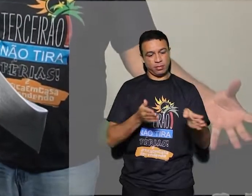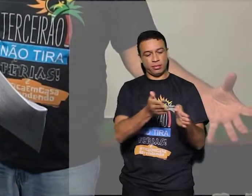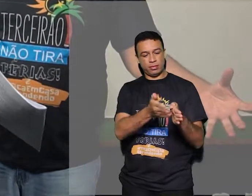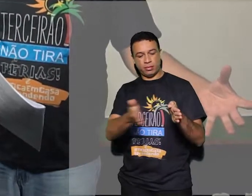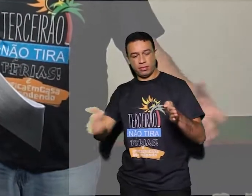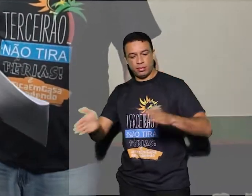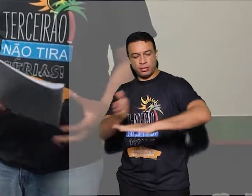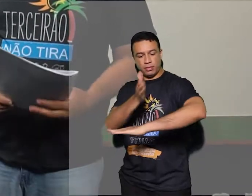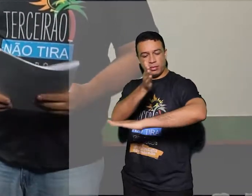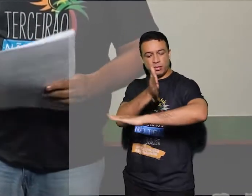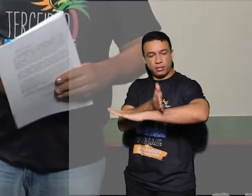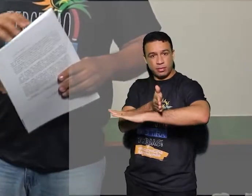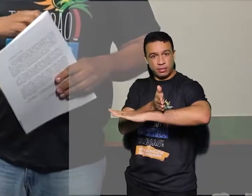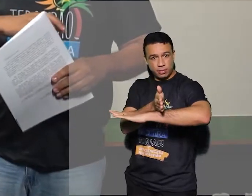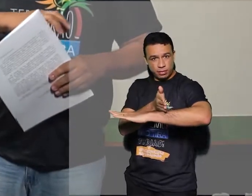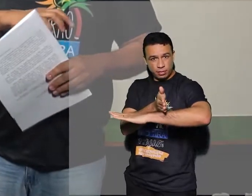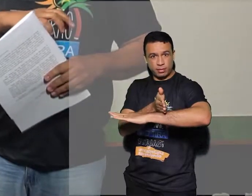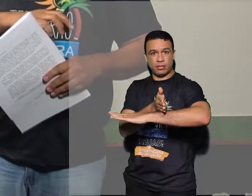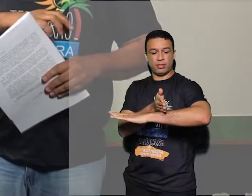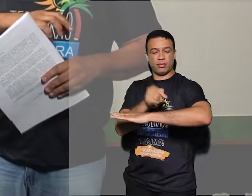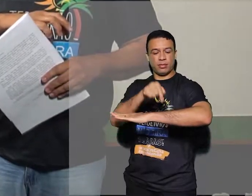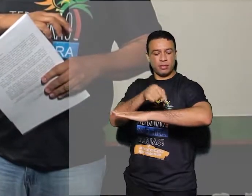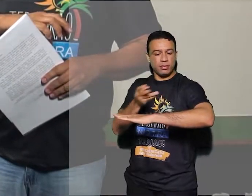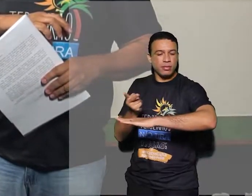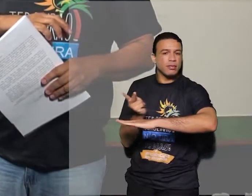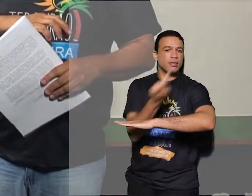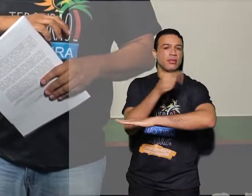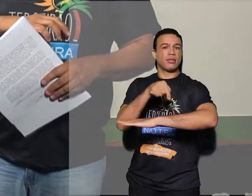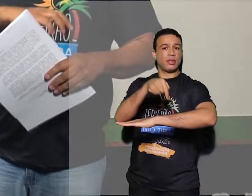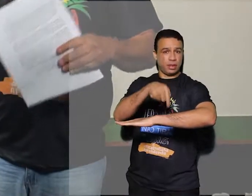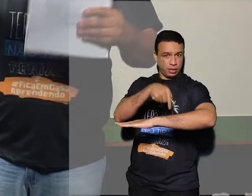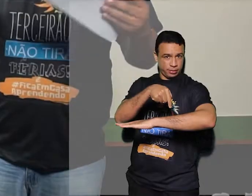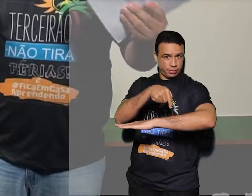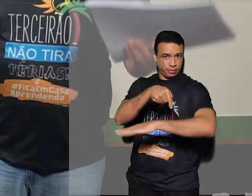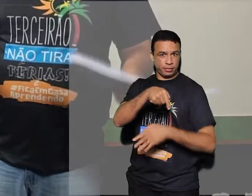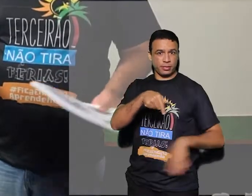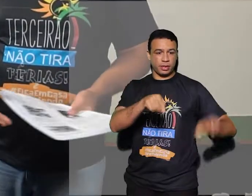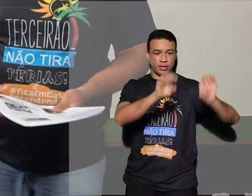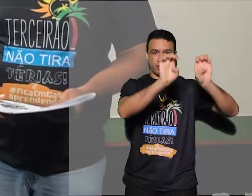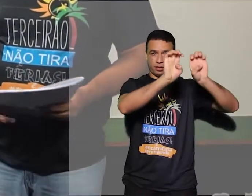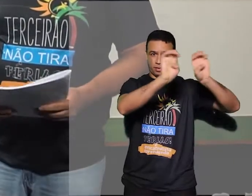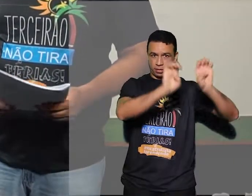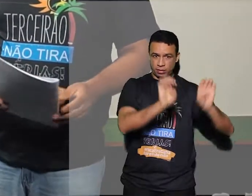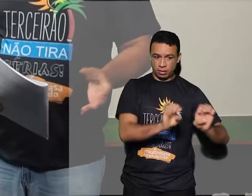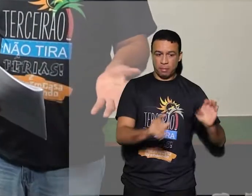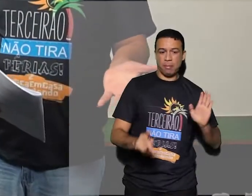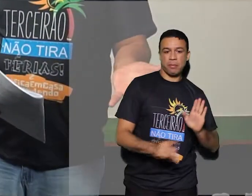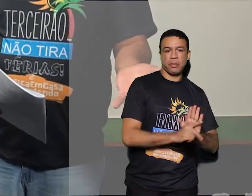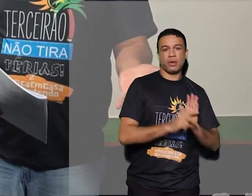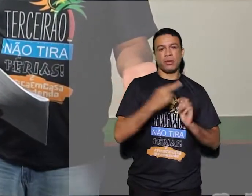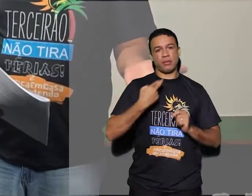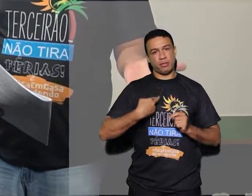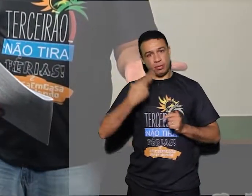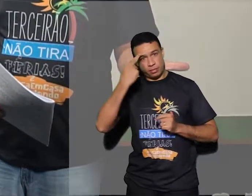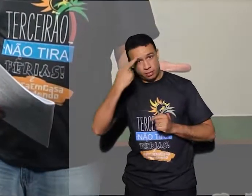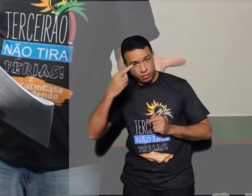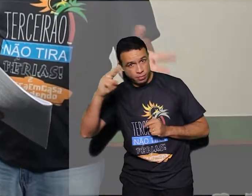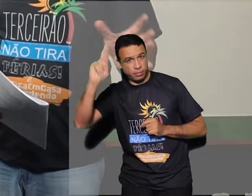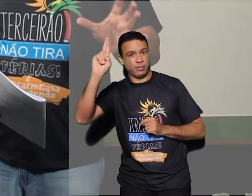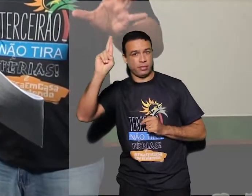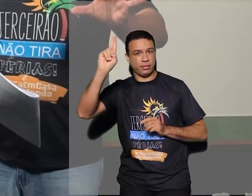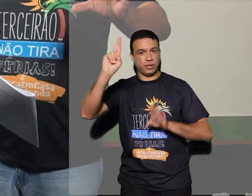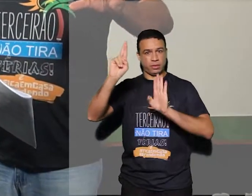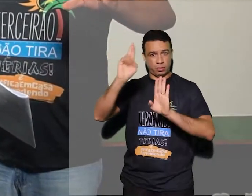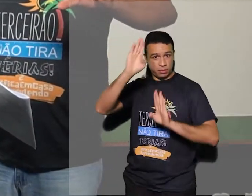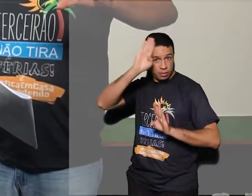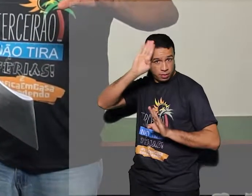na Idade Média. O que acontece na Idade Média? Uma estrutura completamente religiosa e esse